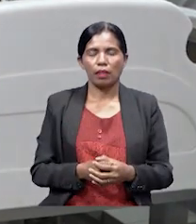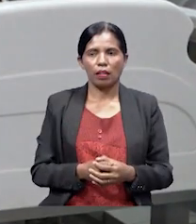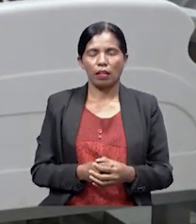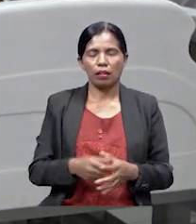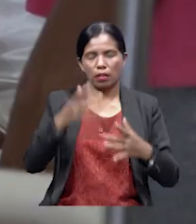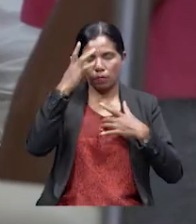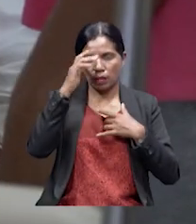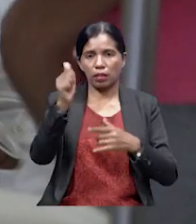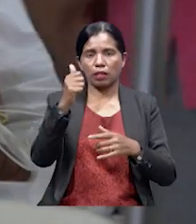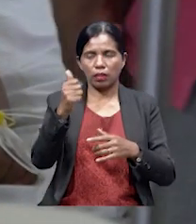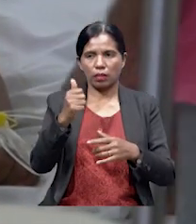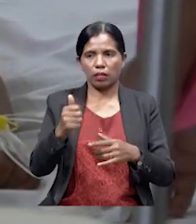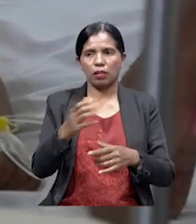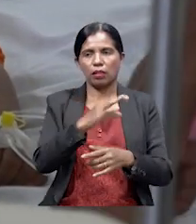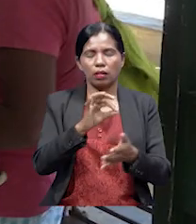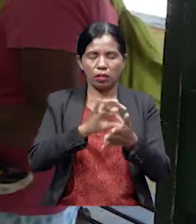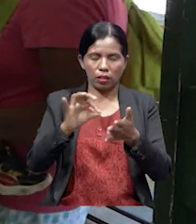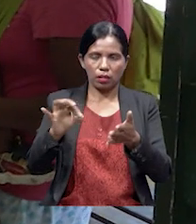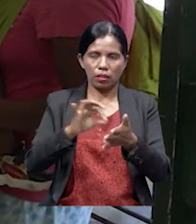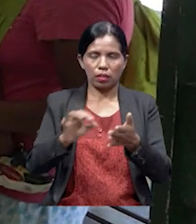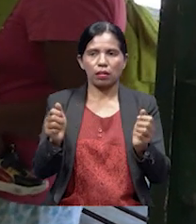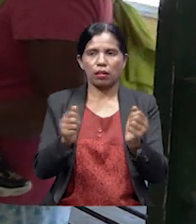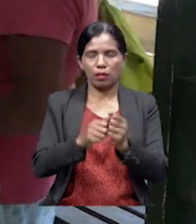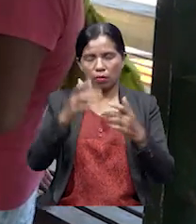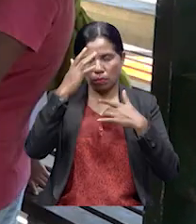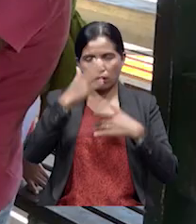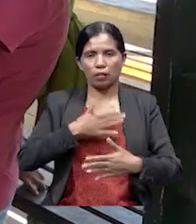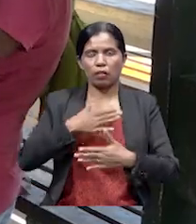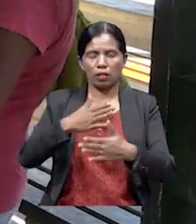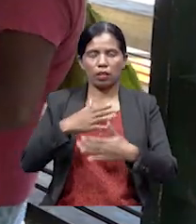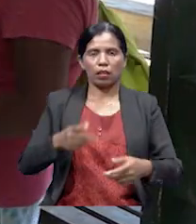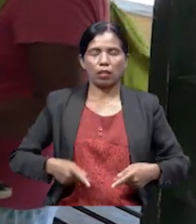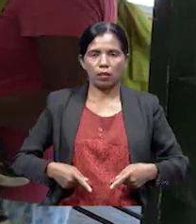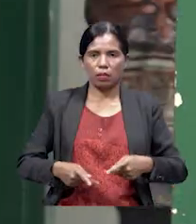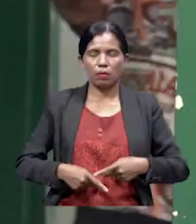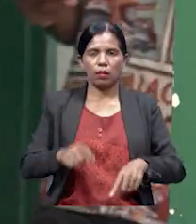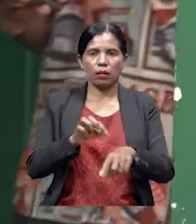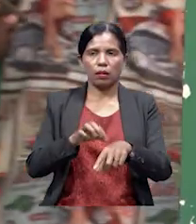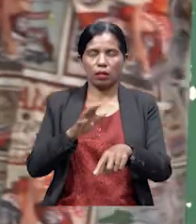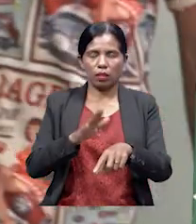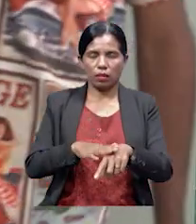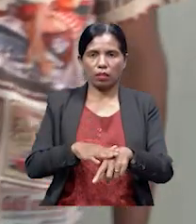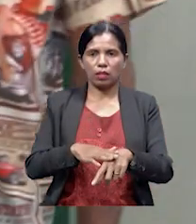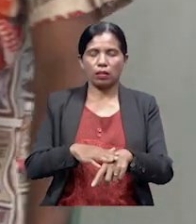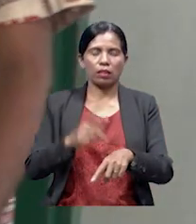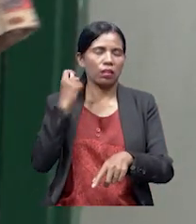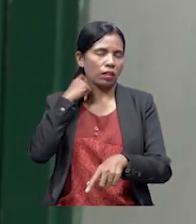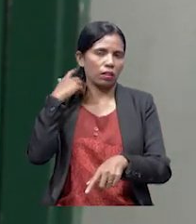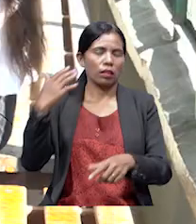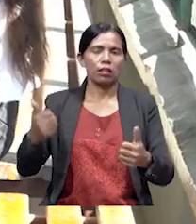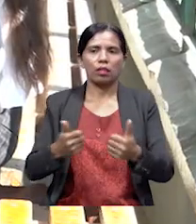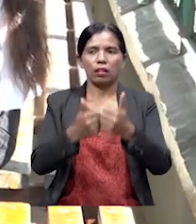mora sanulu mak centro ne regista mak hanesa mora ispa diarrea kulit hipertensi